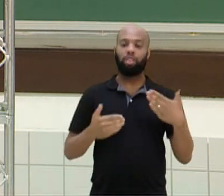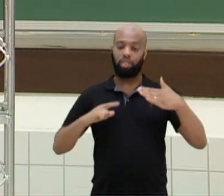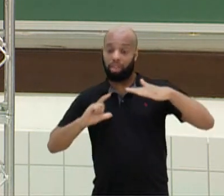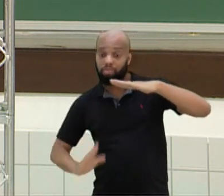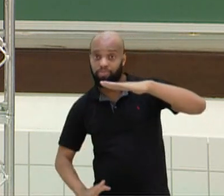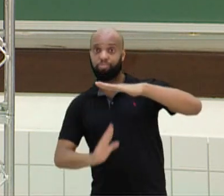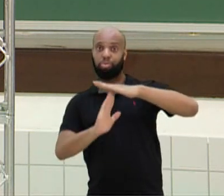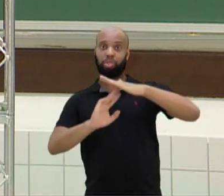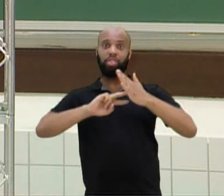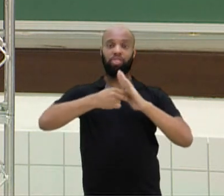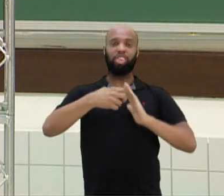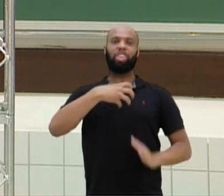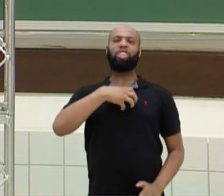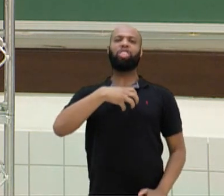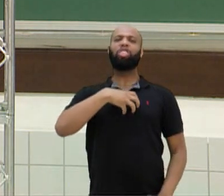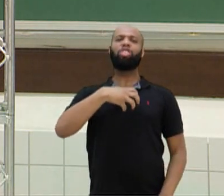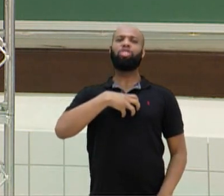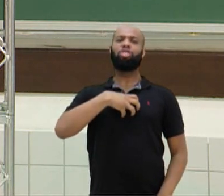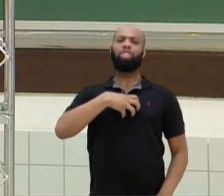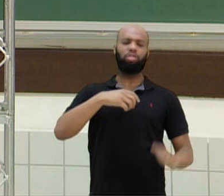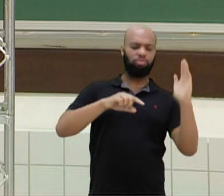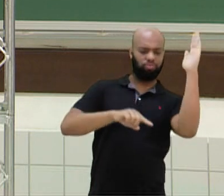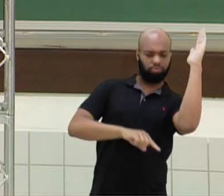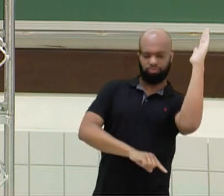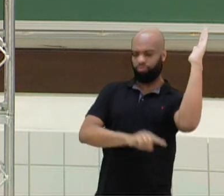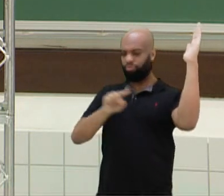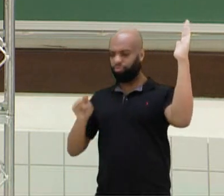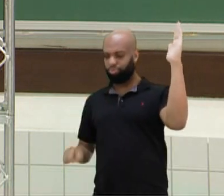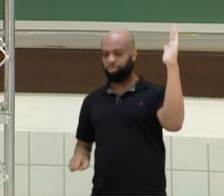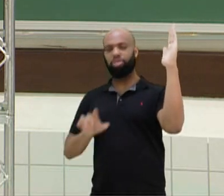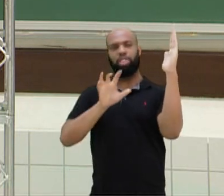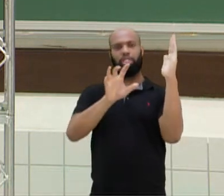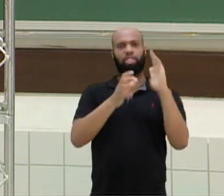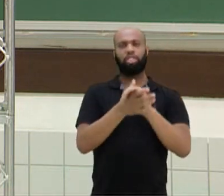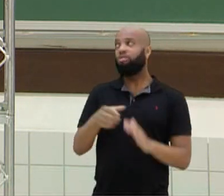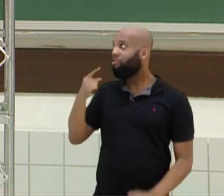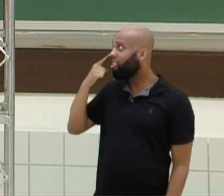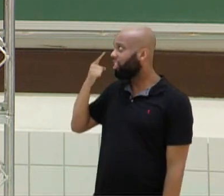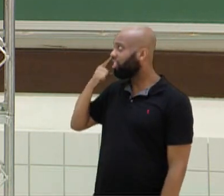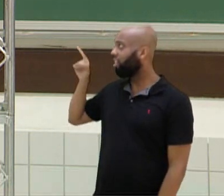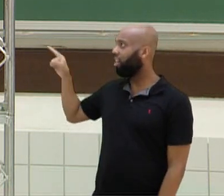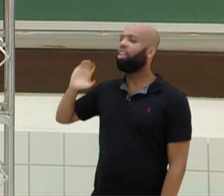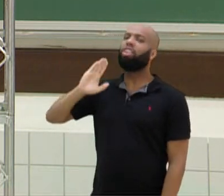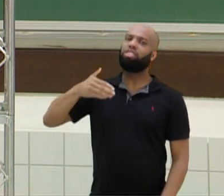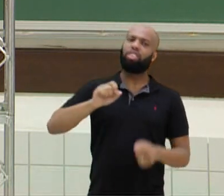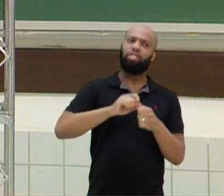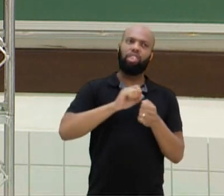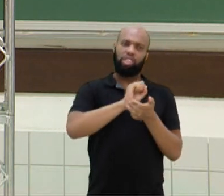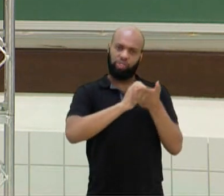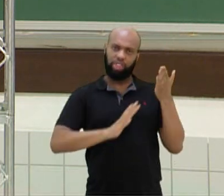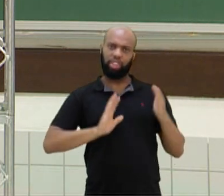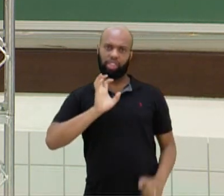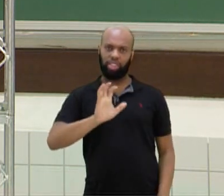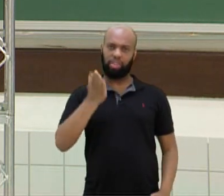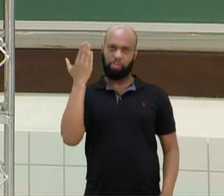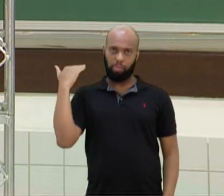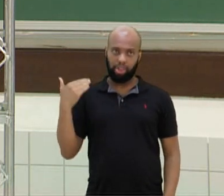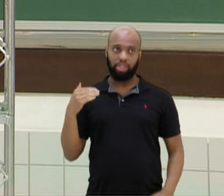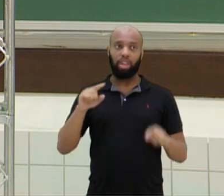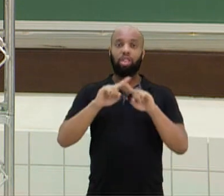x igual a 1, marca no mesmo lugar. Isso, olha só. Insistente, né? Por quê? Porque a coordenada y é